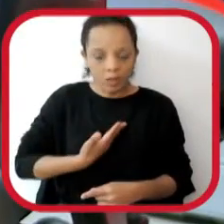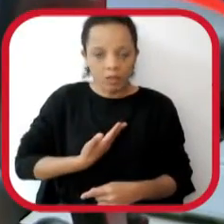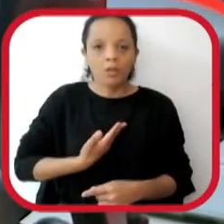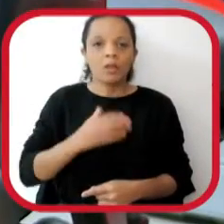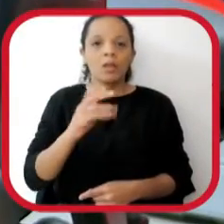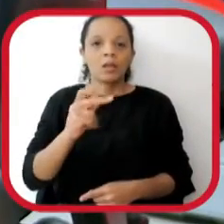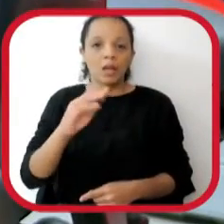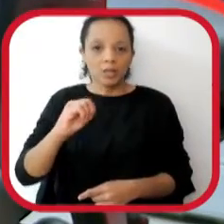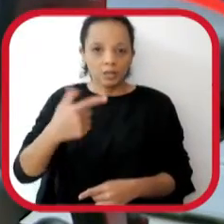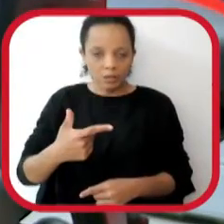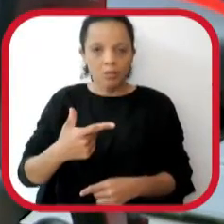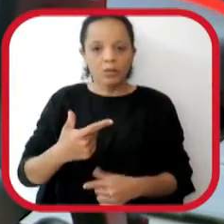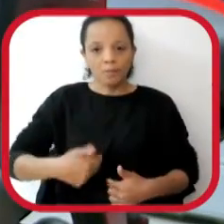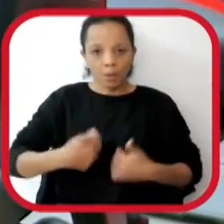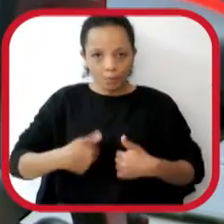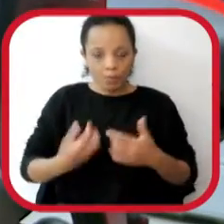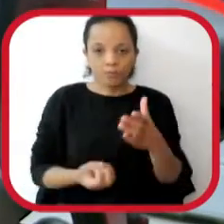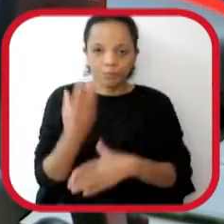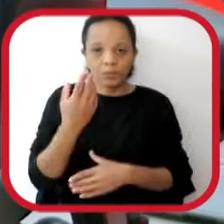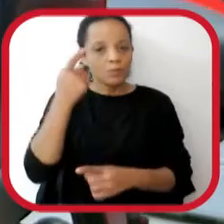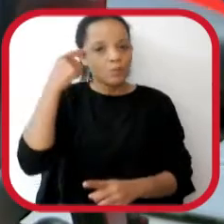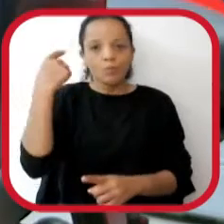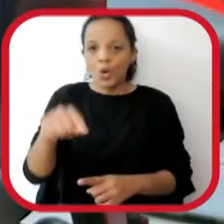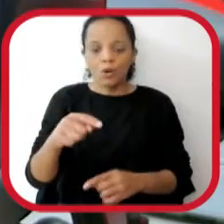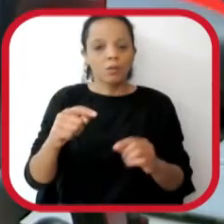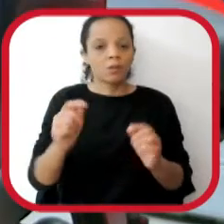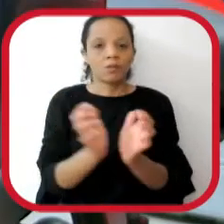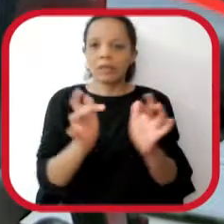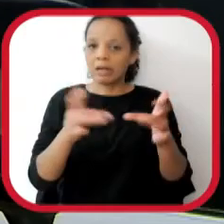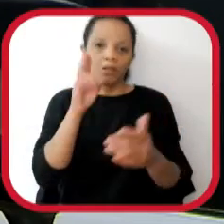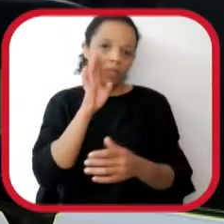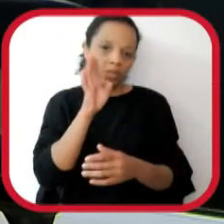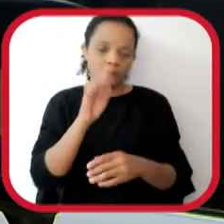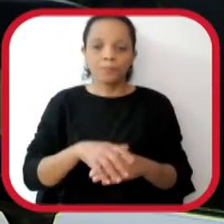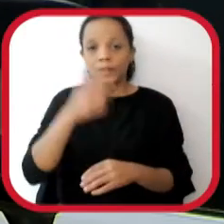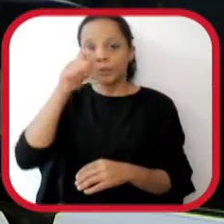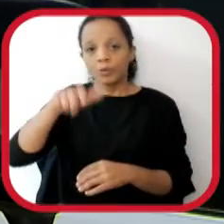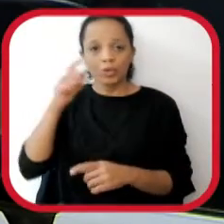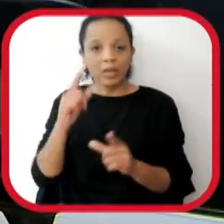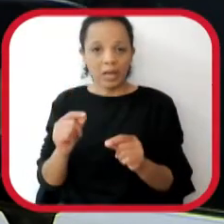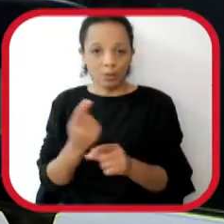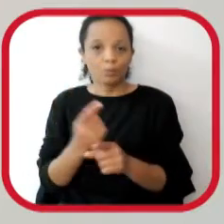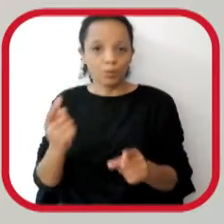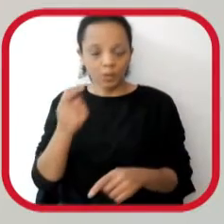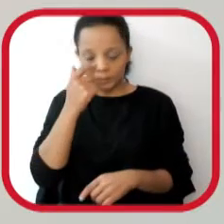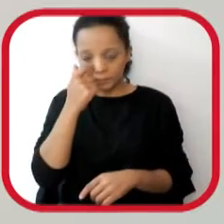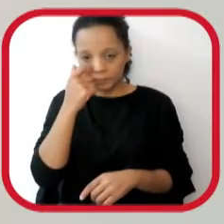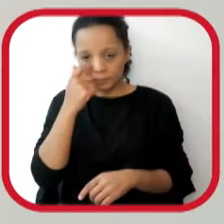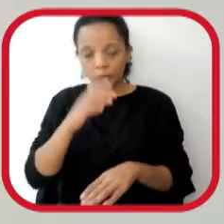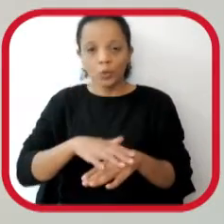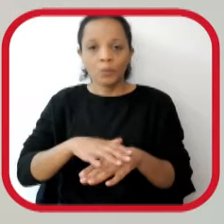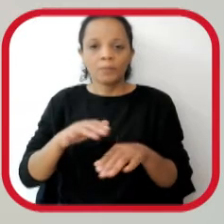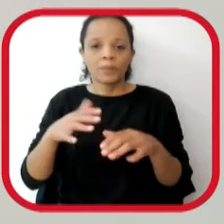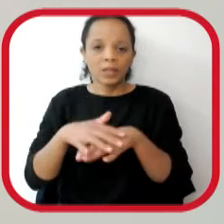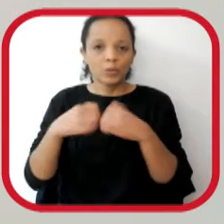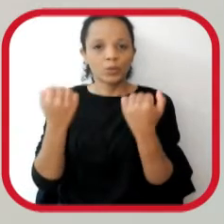produção exclusiva e própria que existem meramente para consumo digital. Muitas vezes as pessoas ligam-se à rádio porque viram